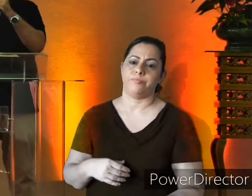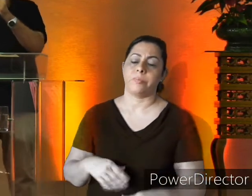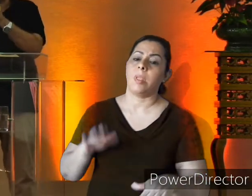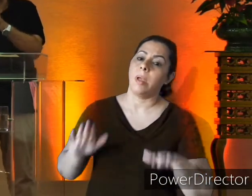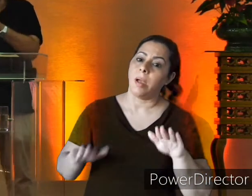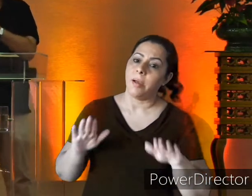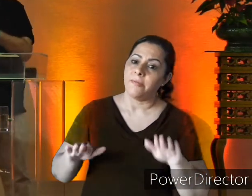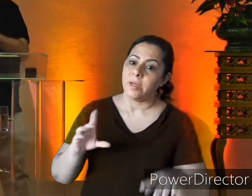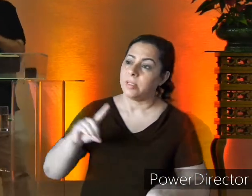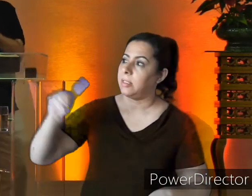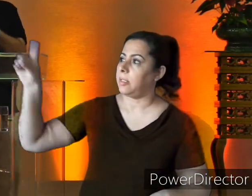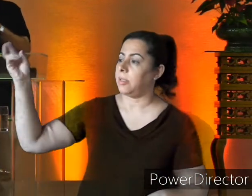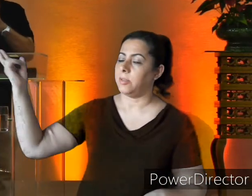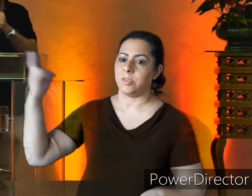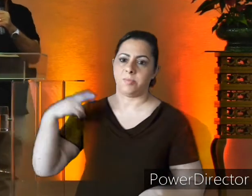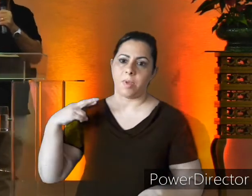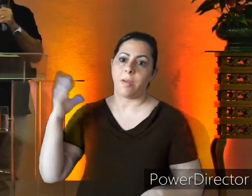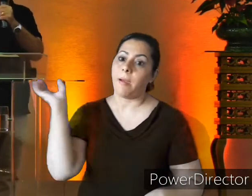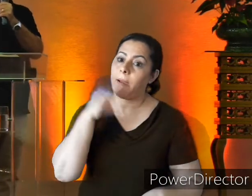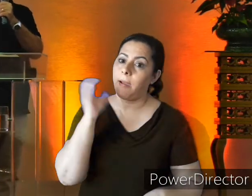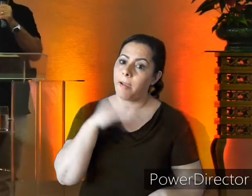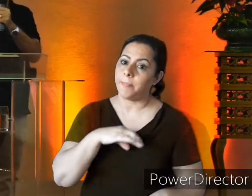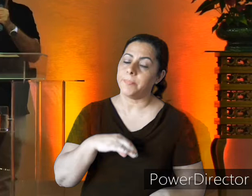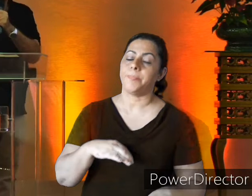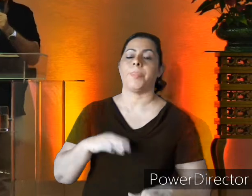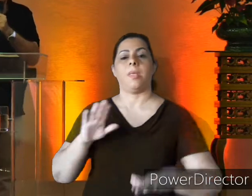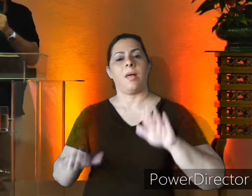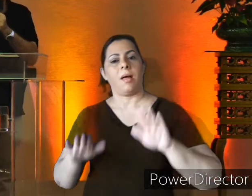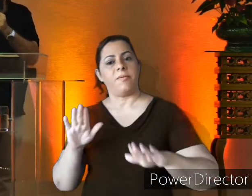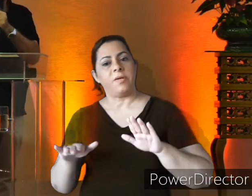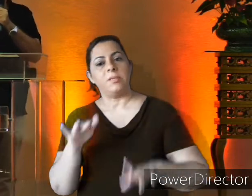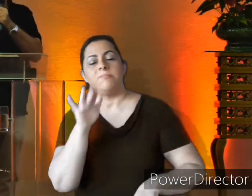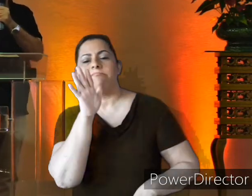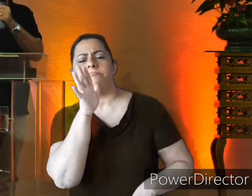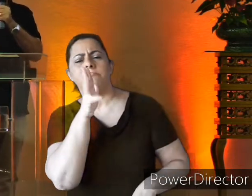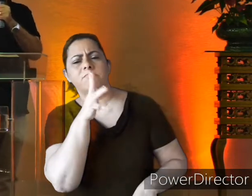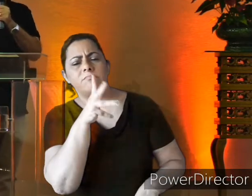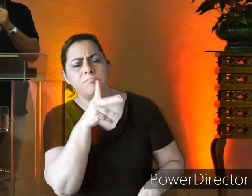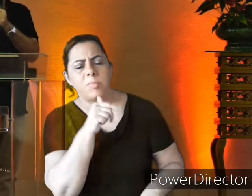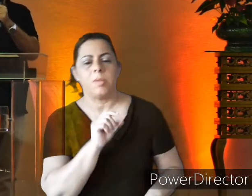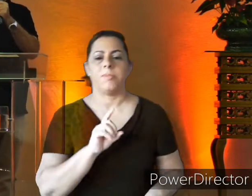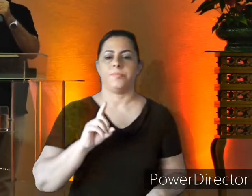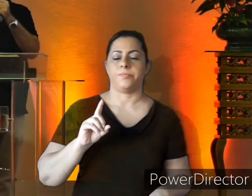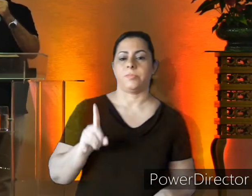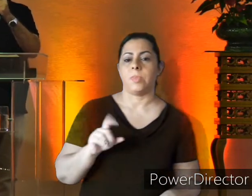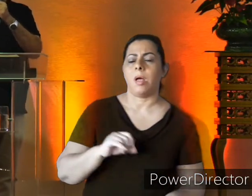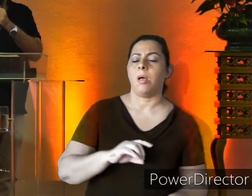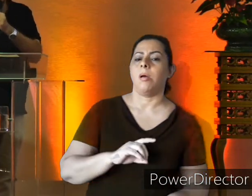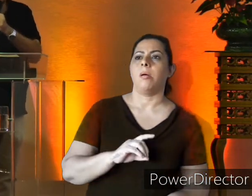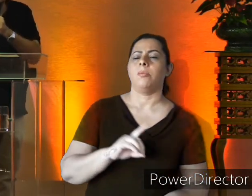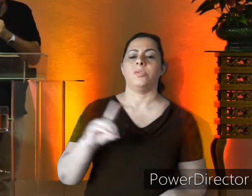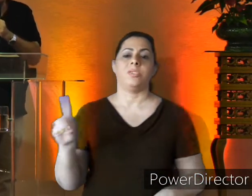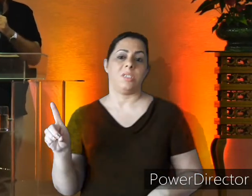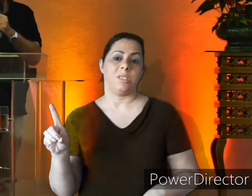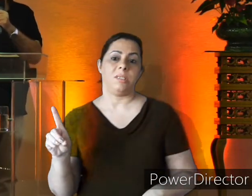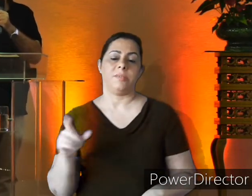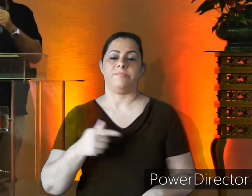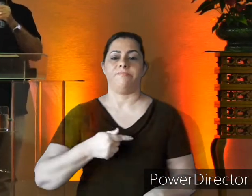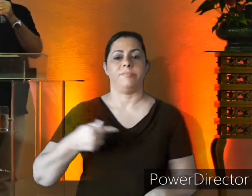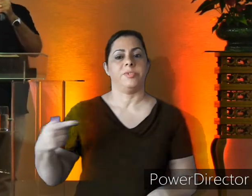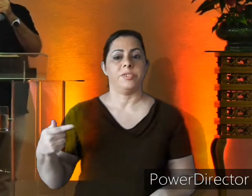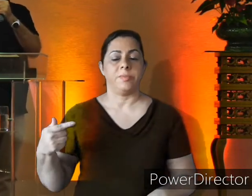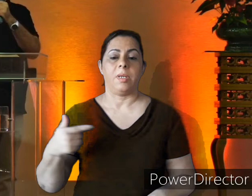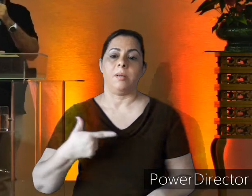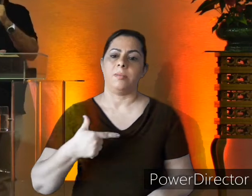isto, mas com certeza, desde o primeiro dia que você propôs no teu coração, conhecer a vontade